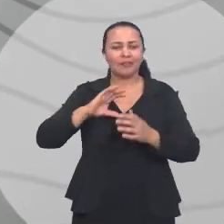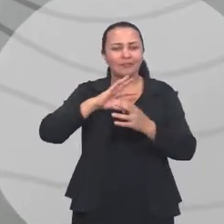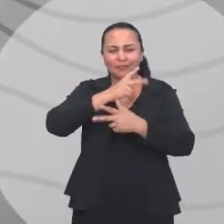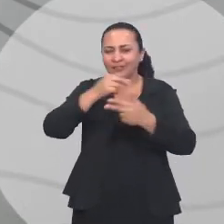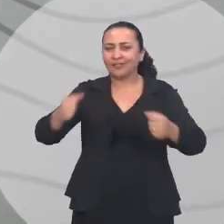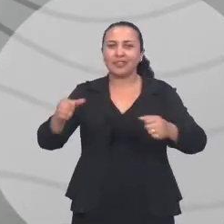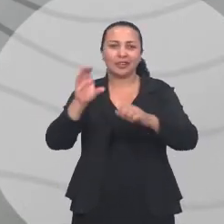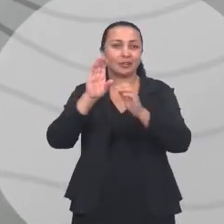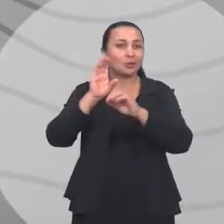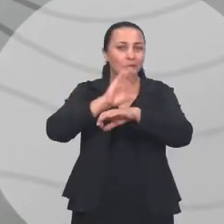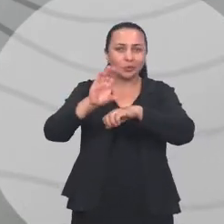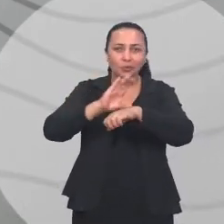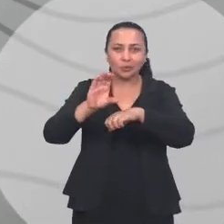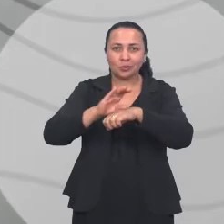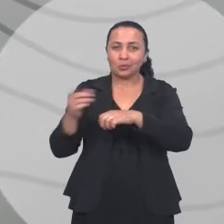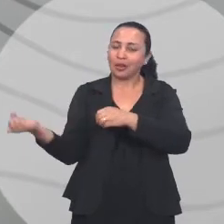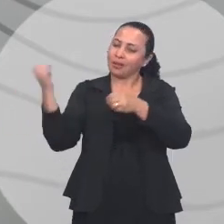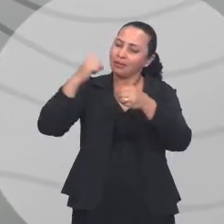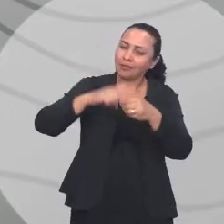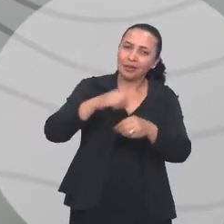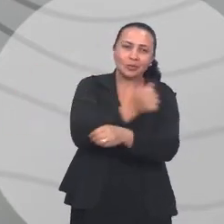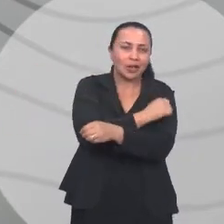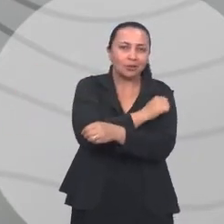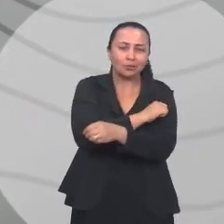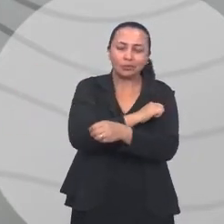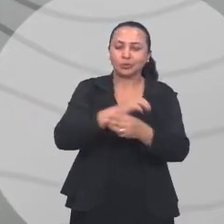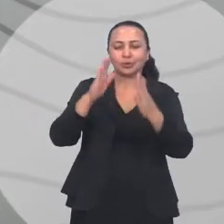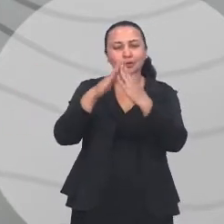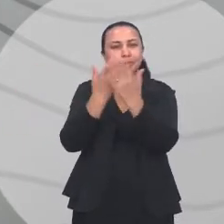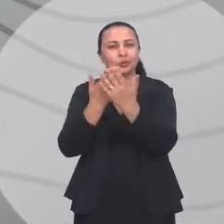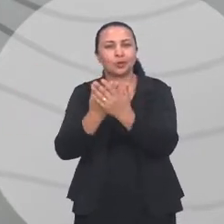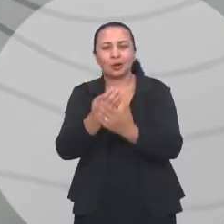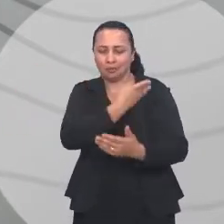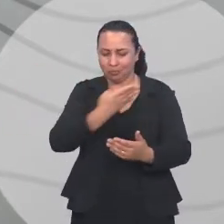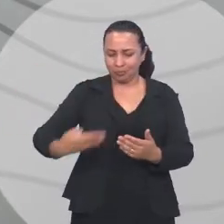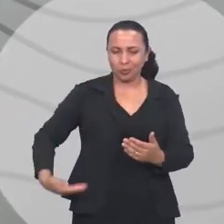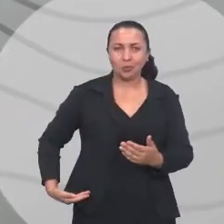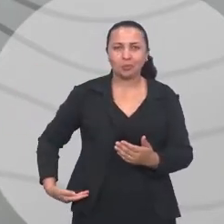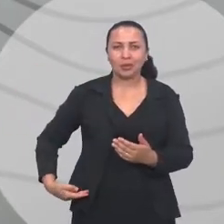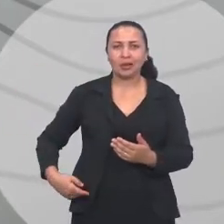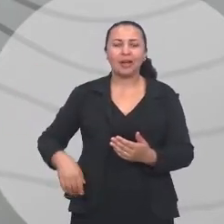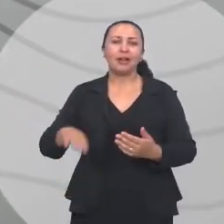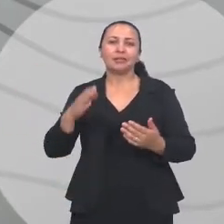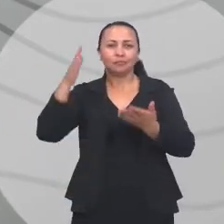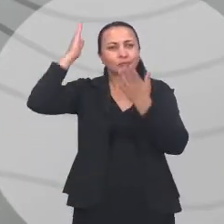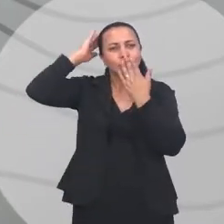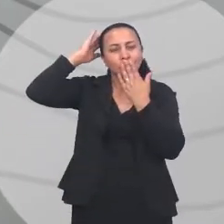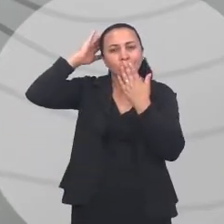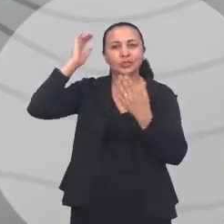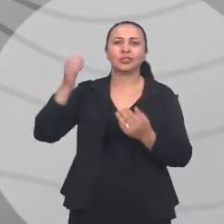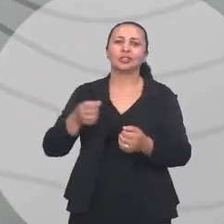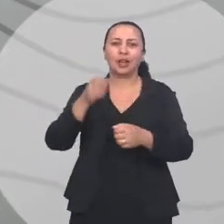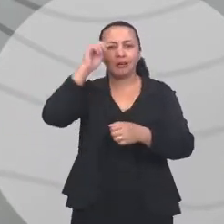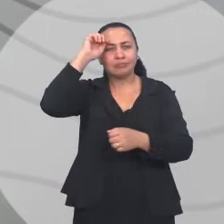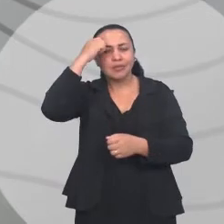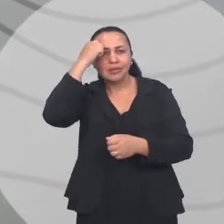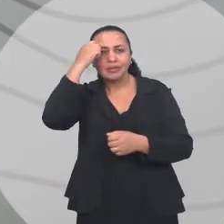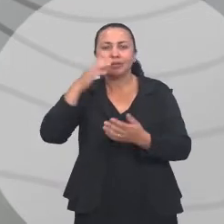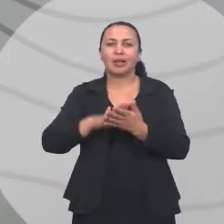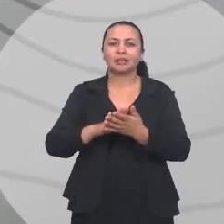específicas destinadas a estudantes oriundos de escola pública para estudantes quilombolas indígenas pessoas com